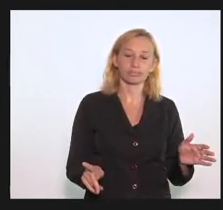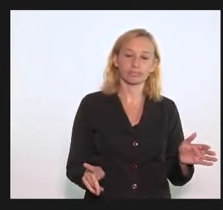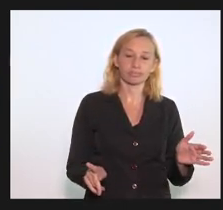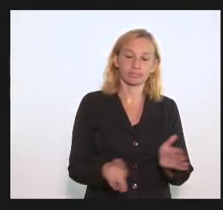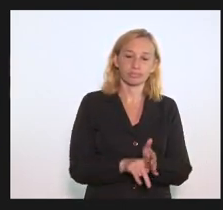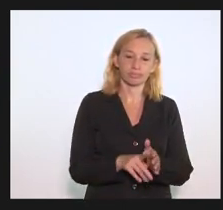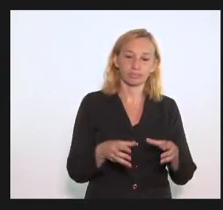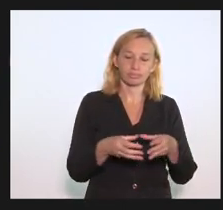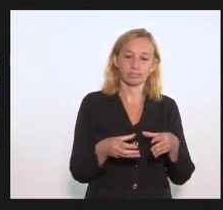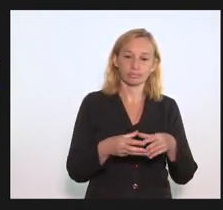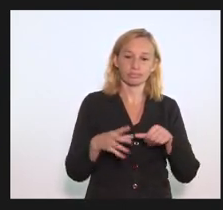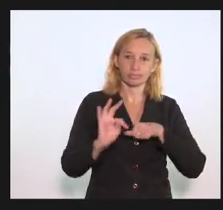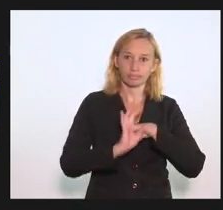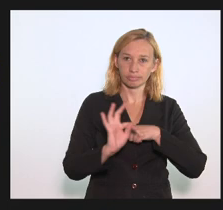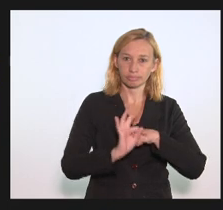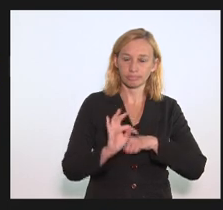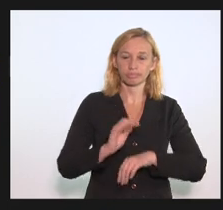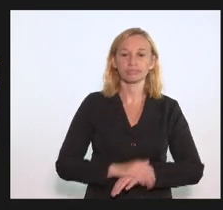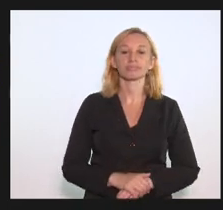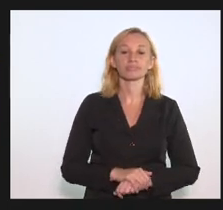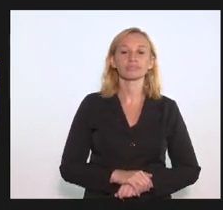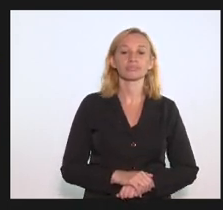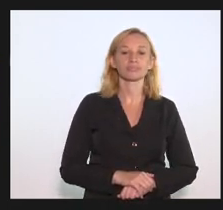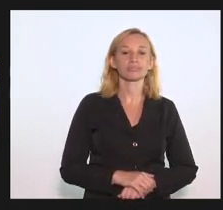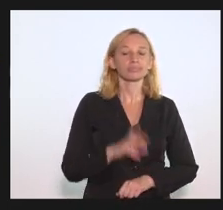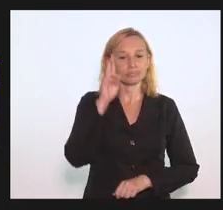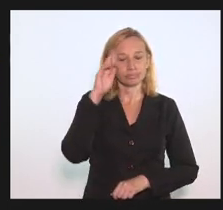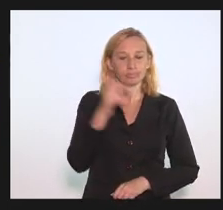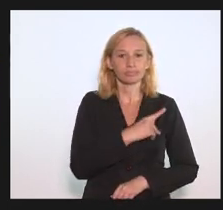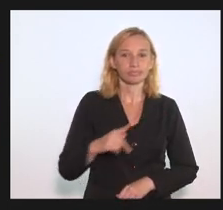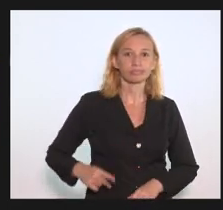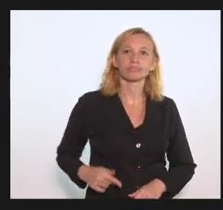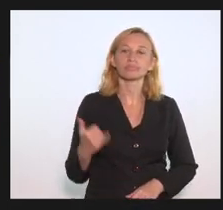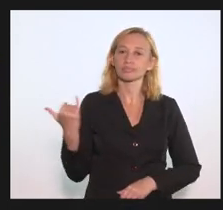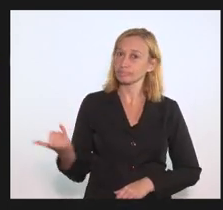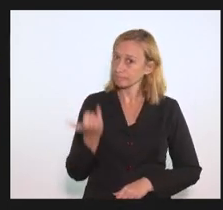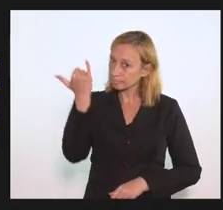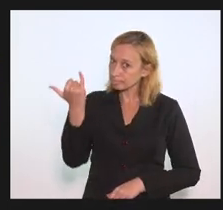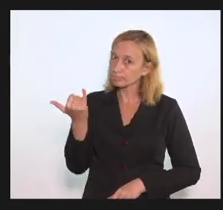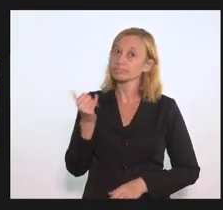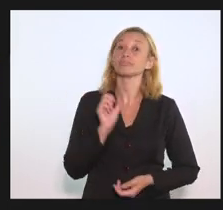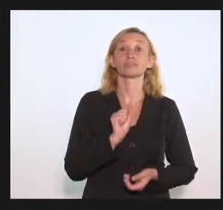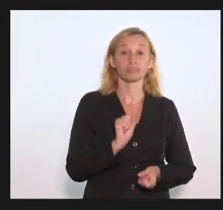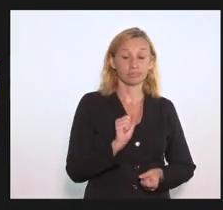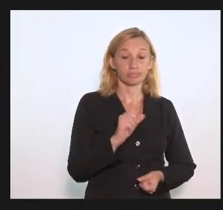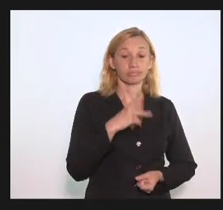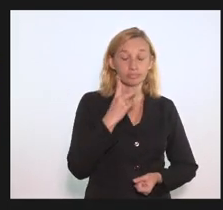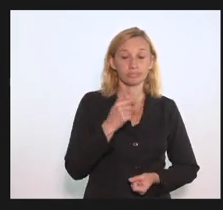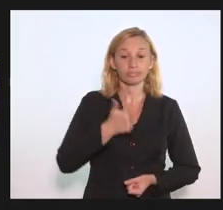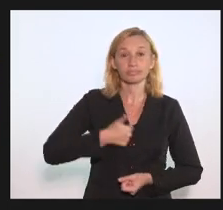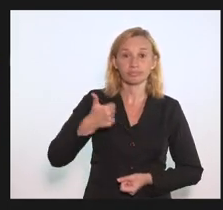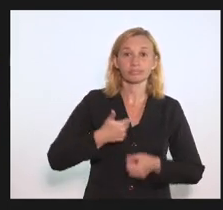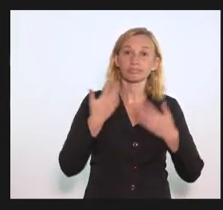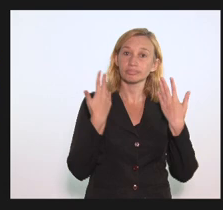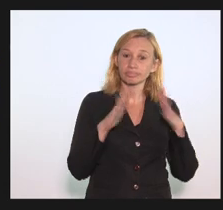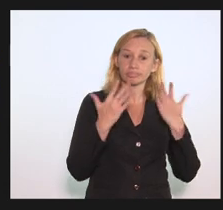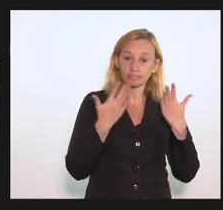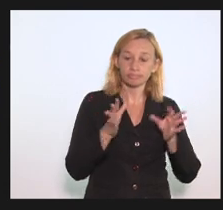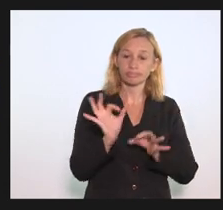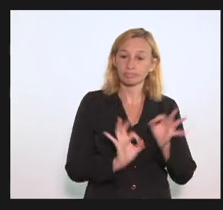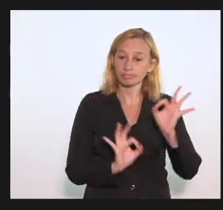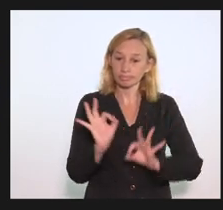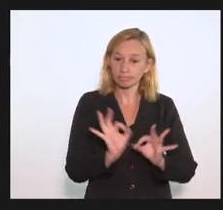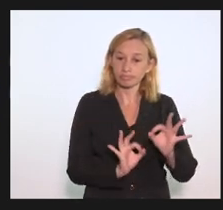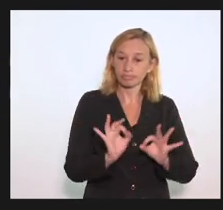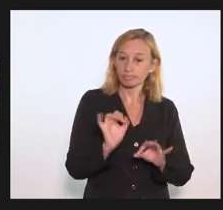Senhor presidente, há uma coisa muito importante que a gente tem que considerar. Primeiro, eu quero parabenizar o plano de trabalho,